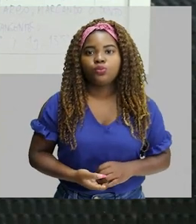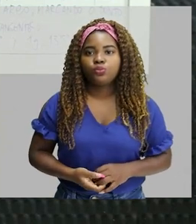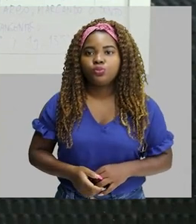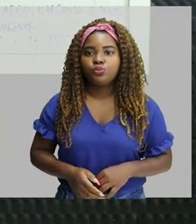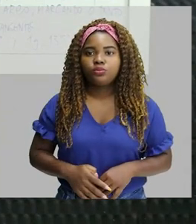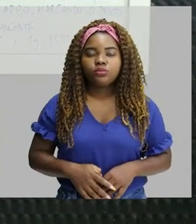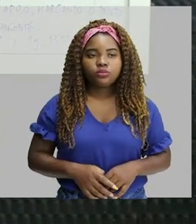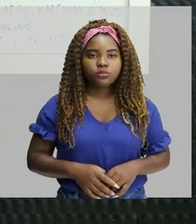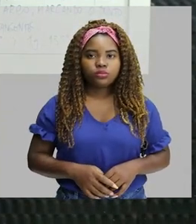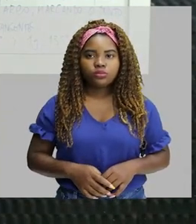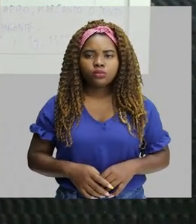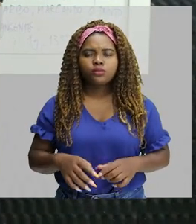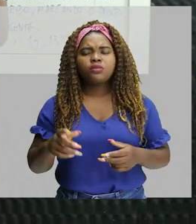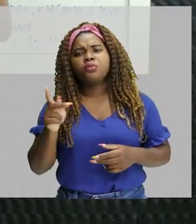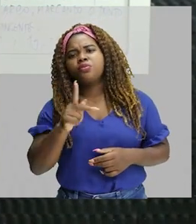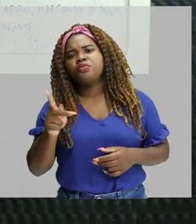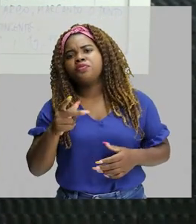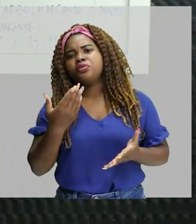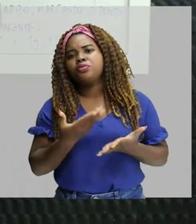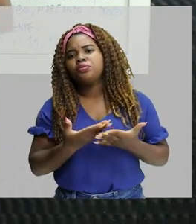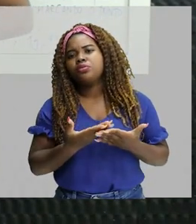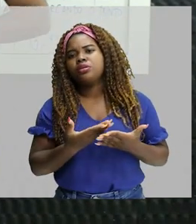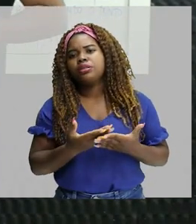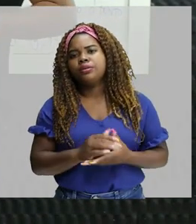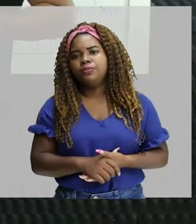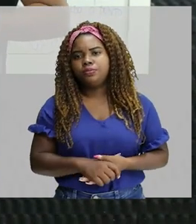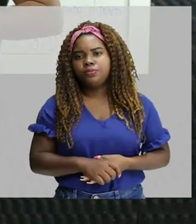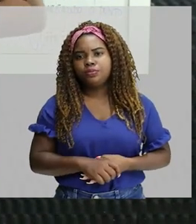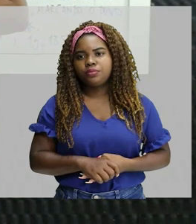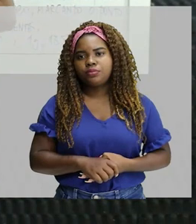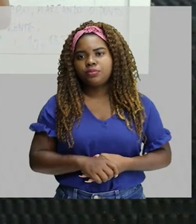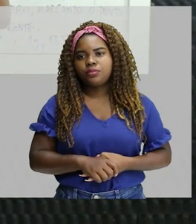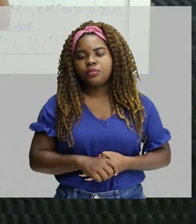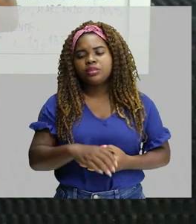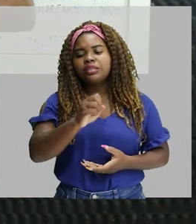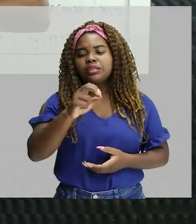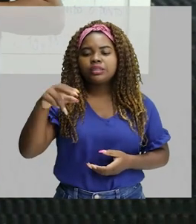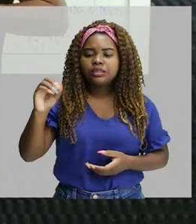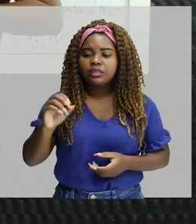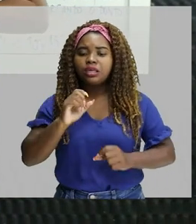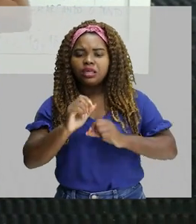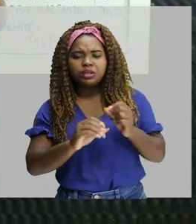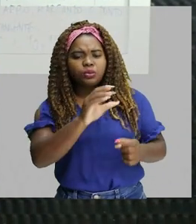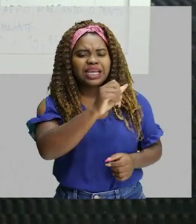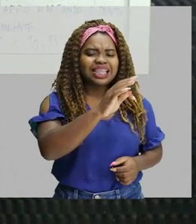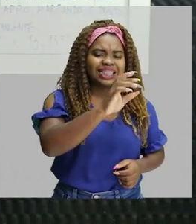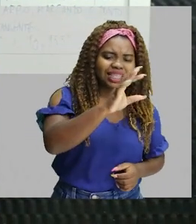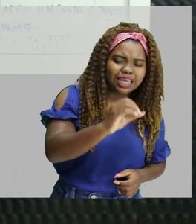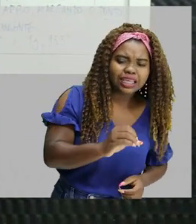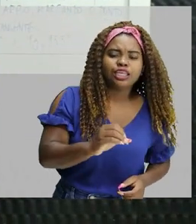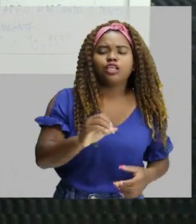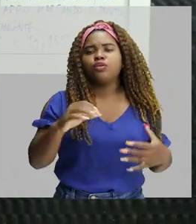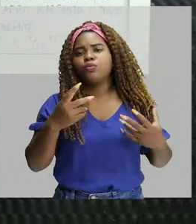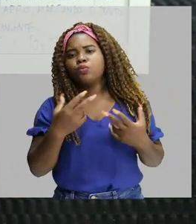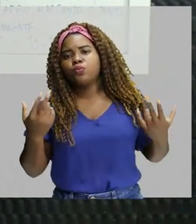senos Professor mas eu estudei que é seno é cateto oposto sobre o cateto